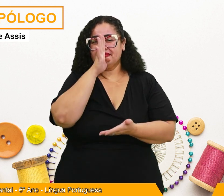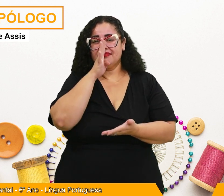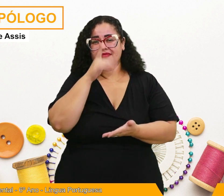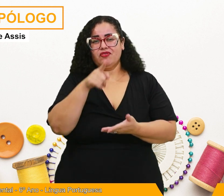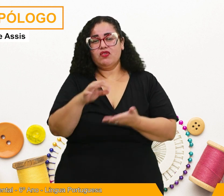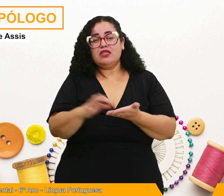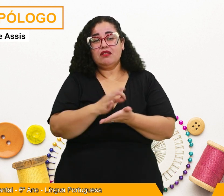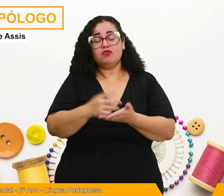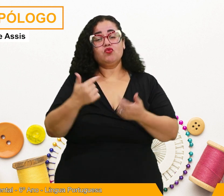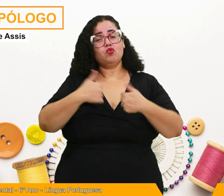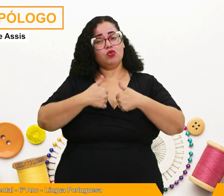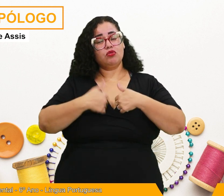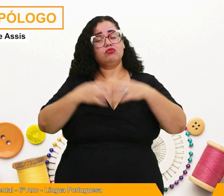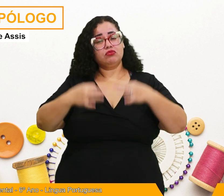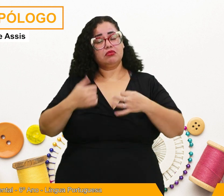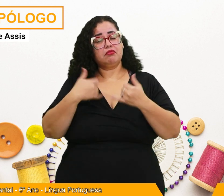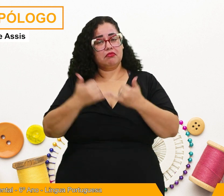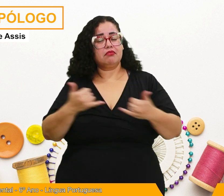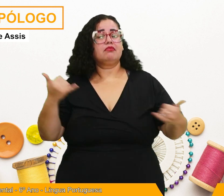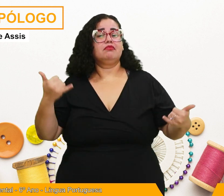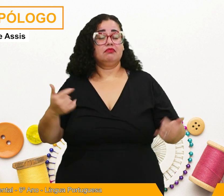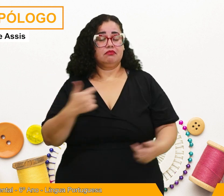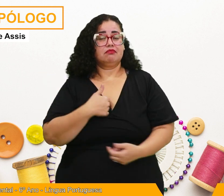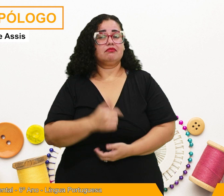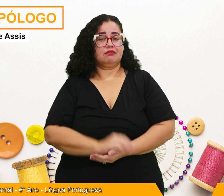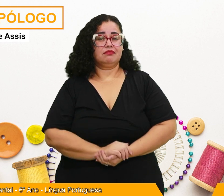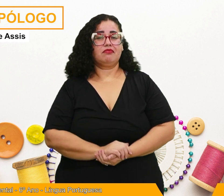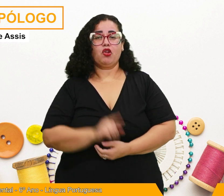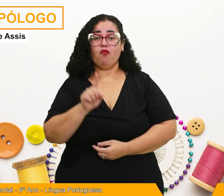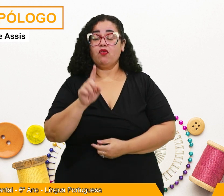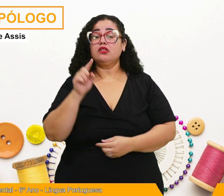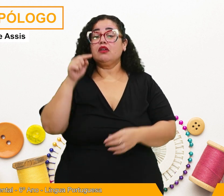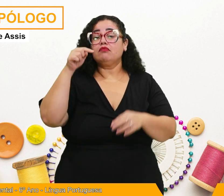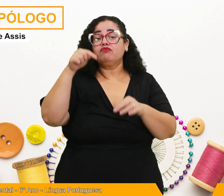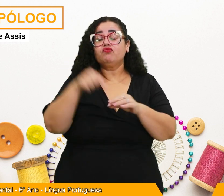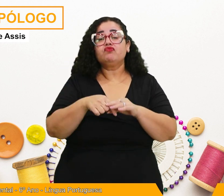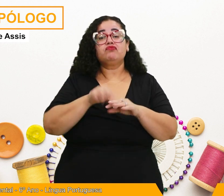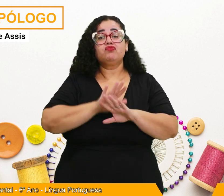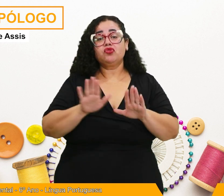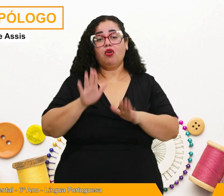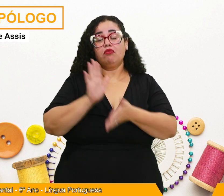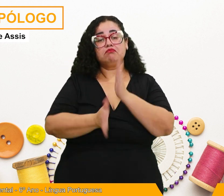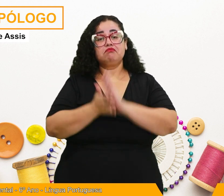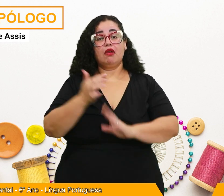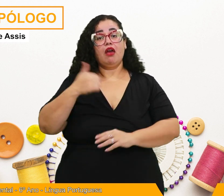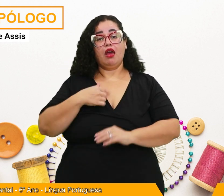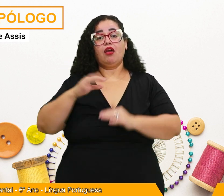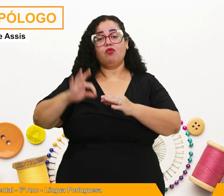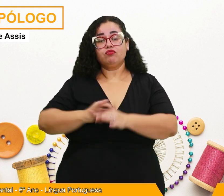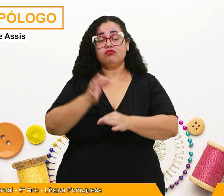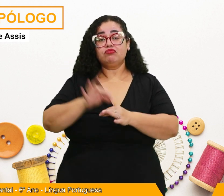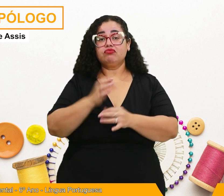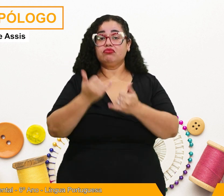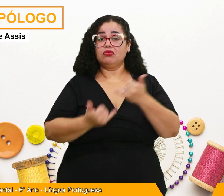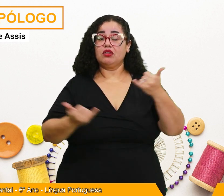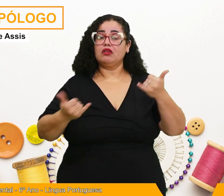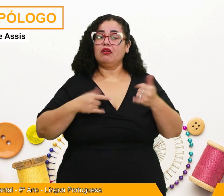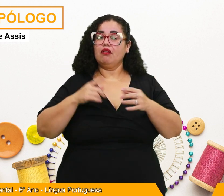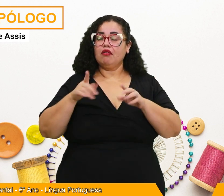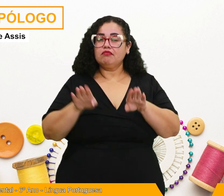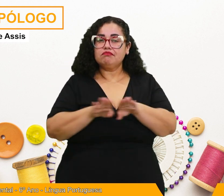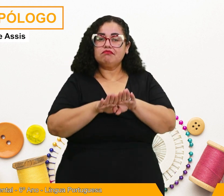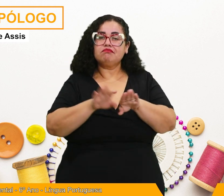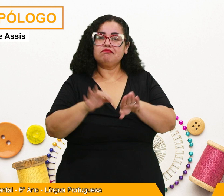quem os cose sou eu e muito eu? Você fura o pano, nada mais. Eu é que coso. Prendo um pedaço